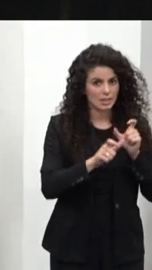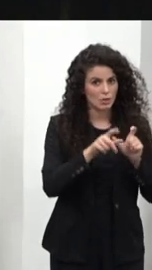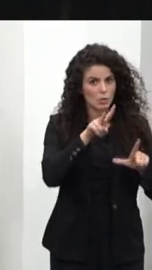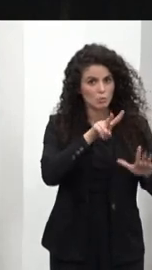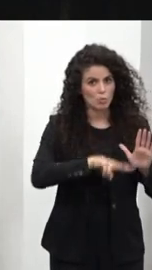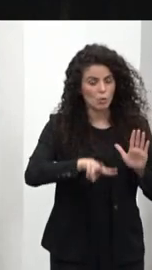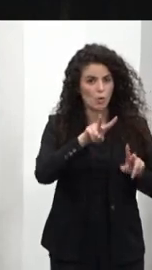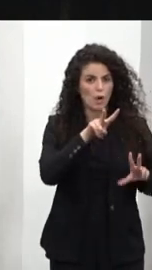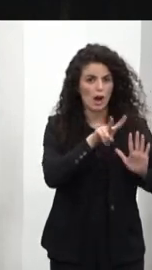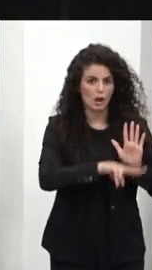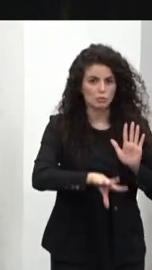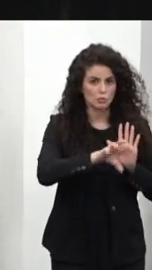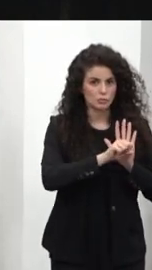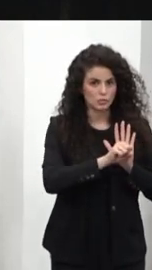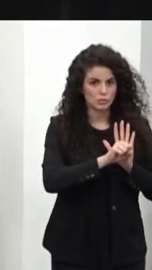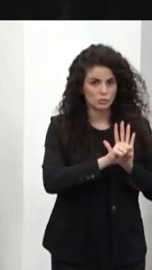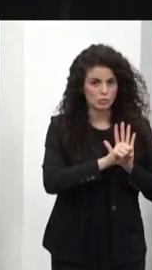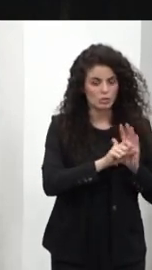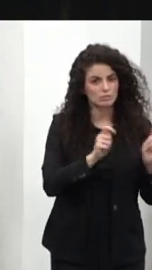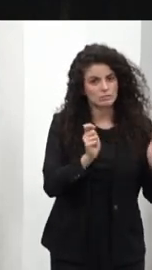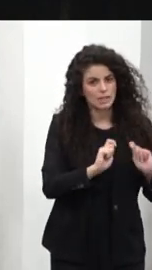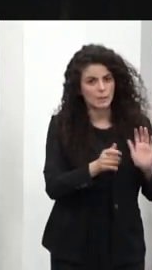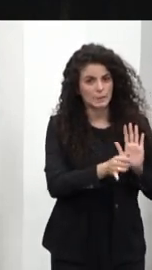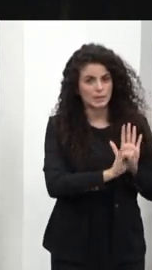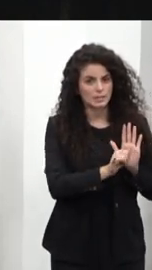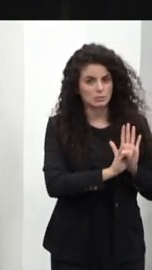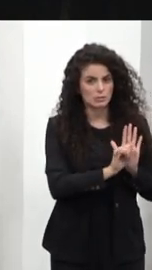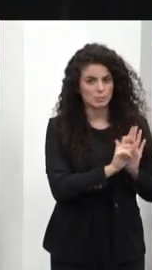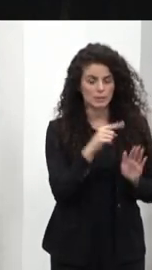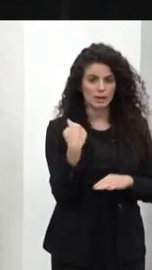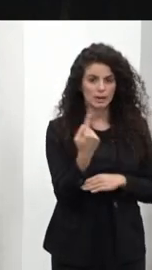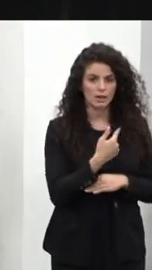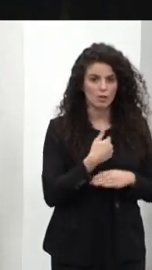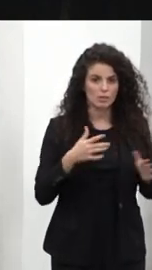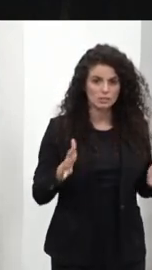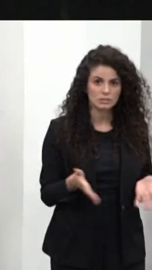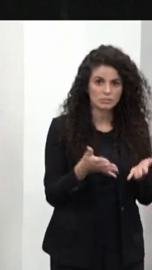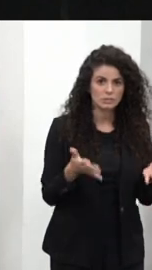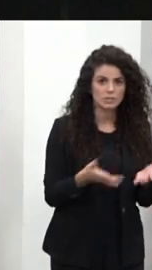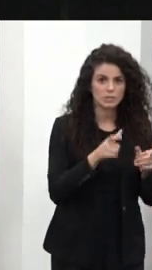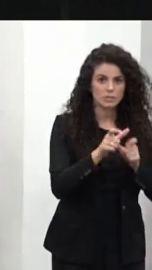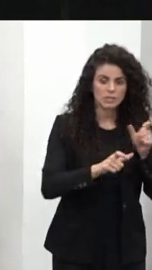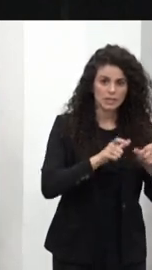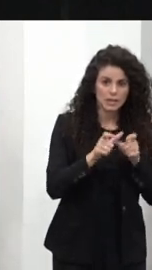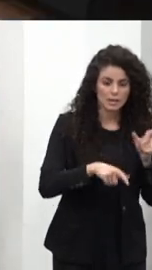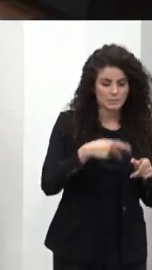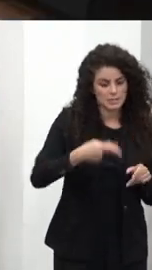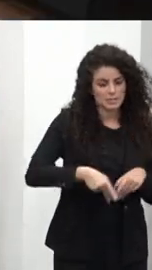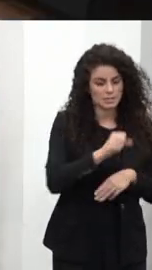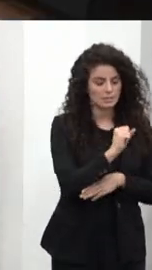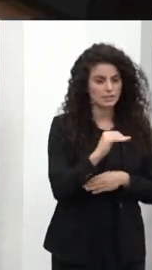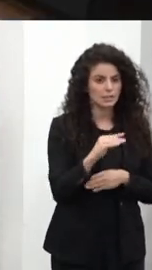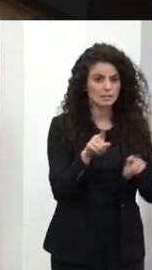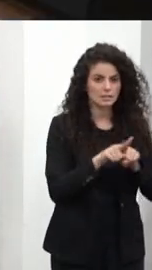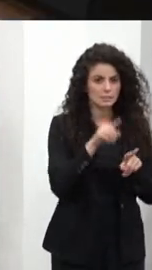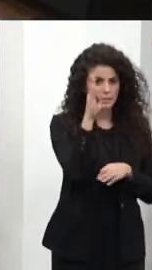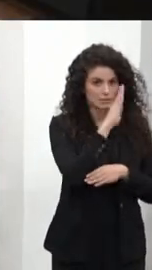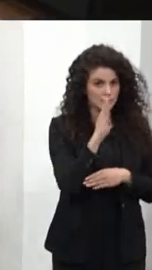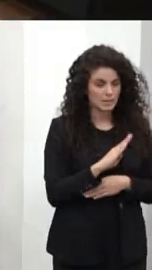a gente pode esperar editais nesse sentido fomentando de games em Santa Catarina e do Brasil obrigado